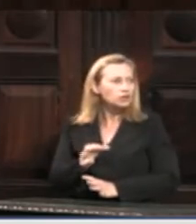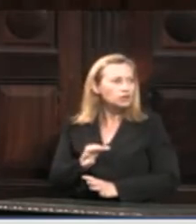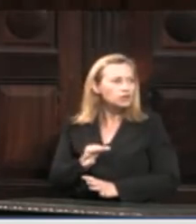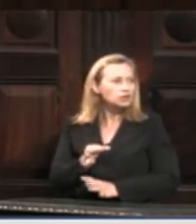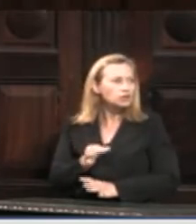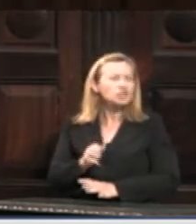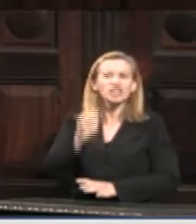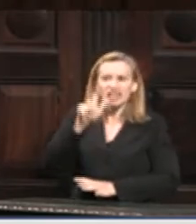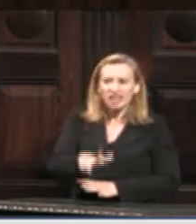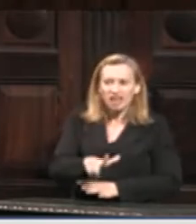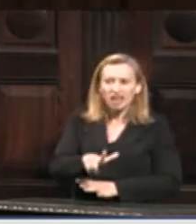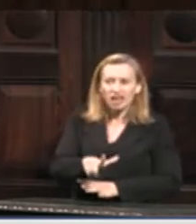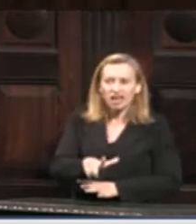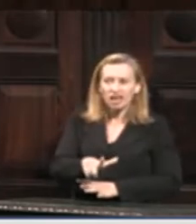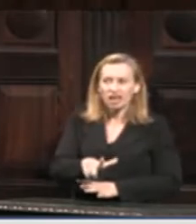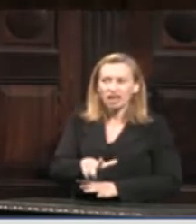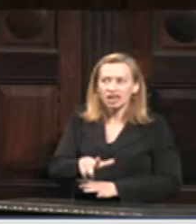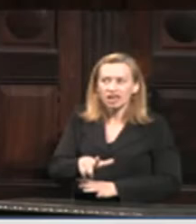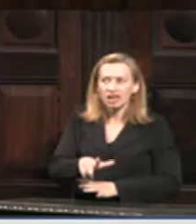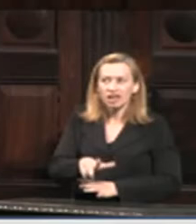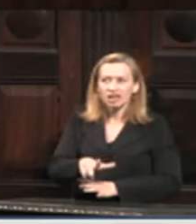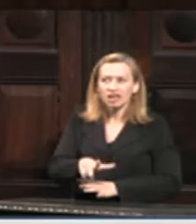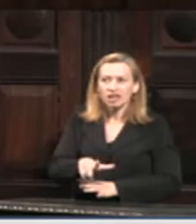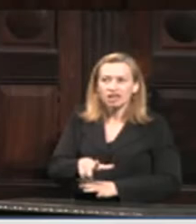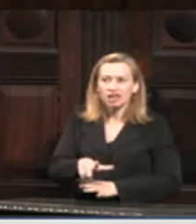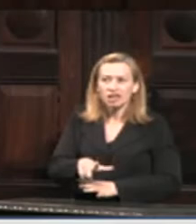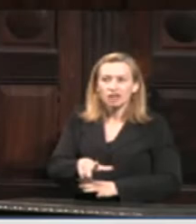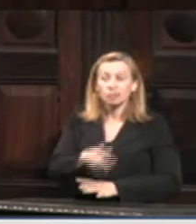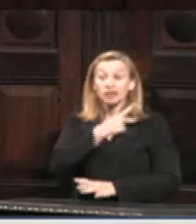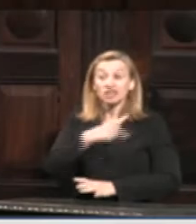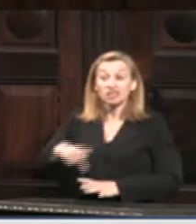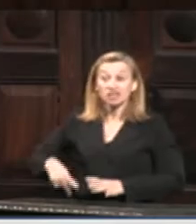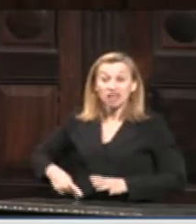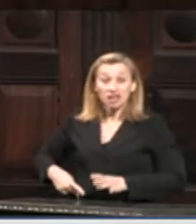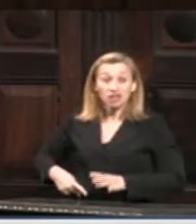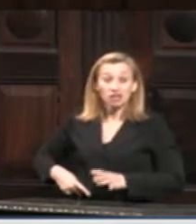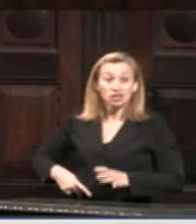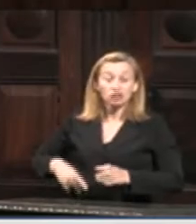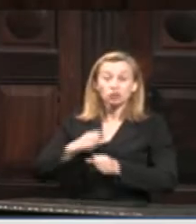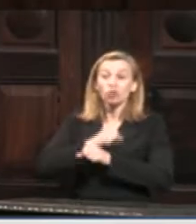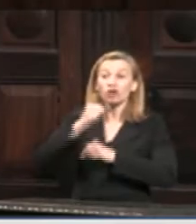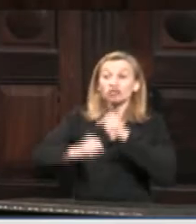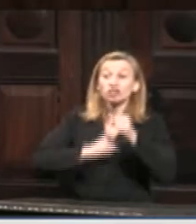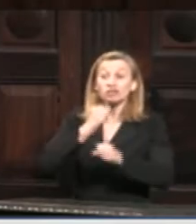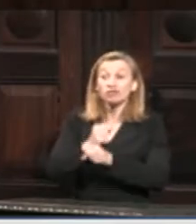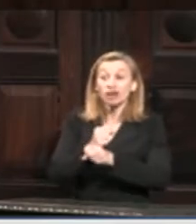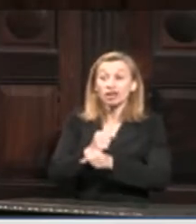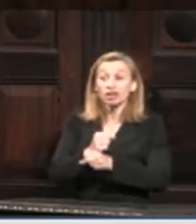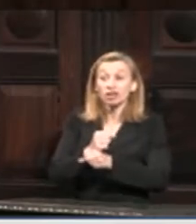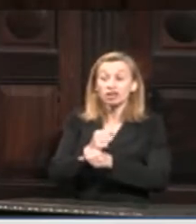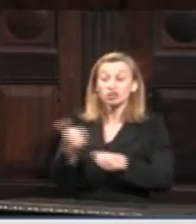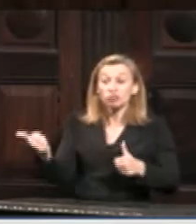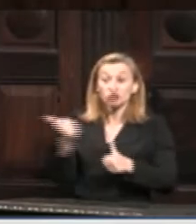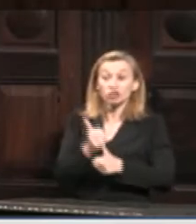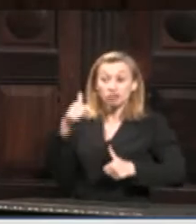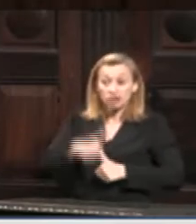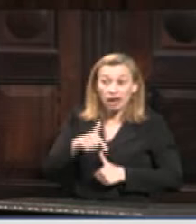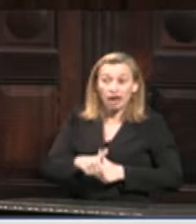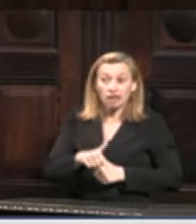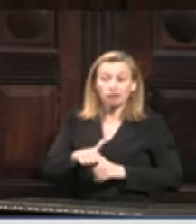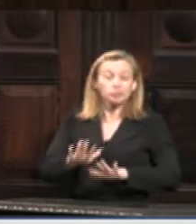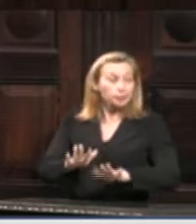é candidato a presidir esta casa a partir do ano que vem, que pelo